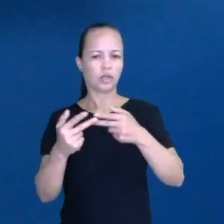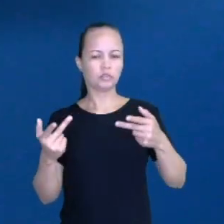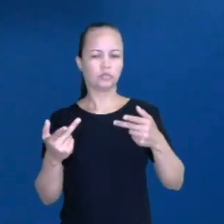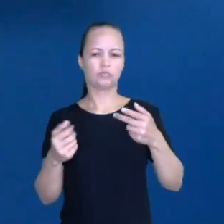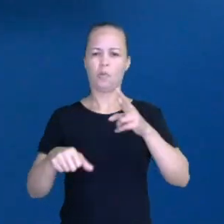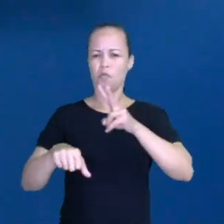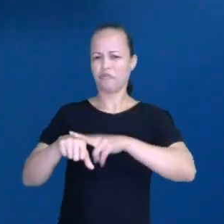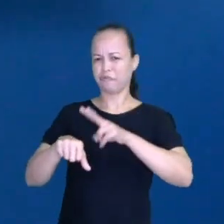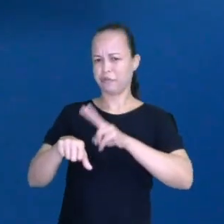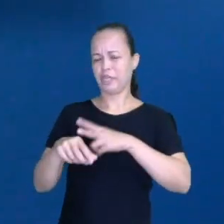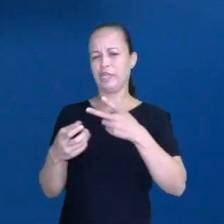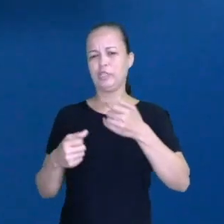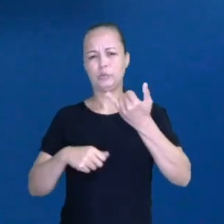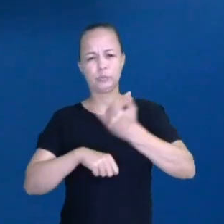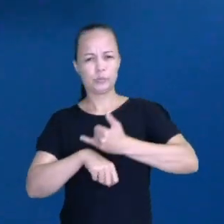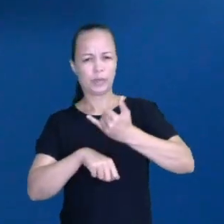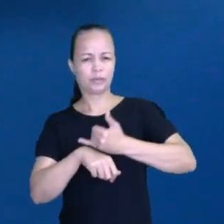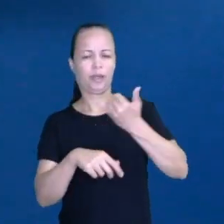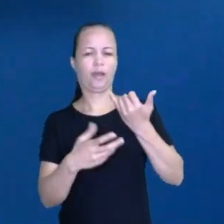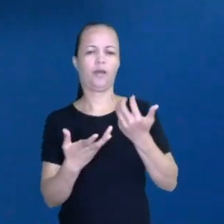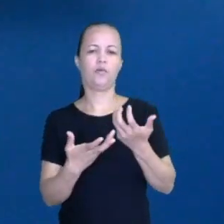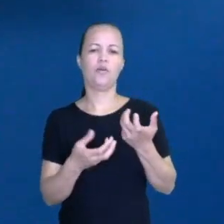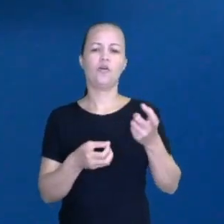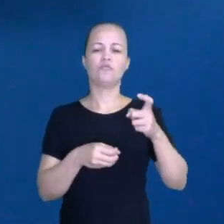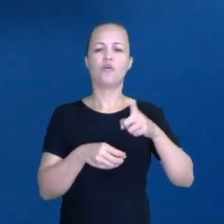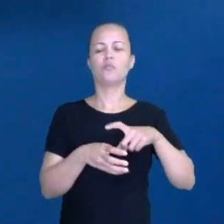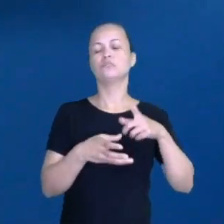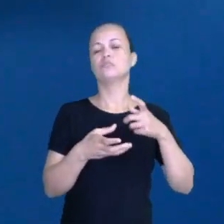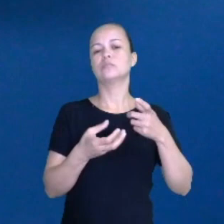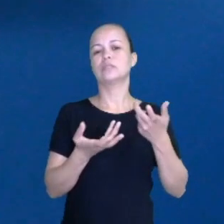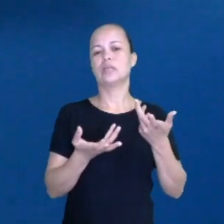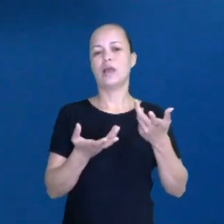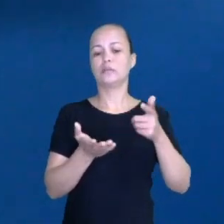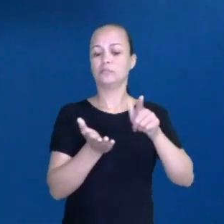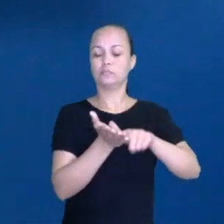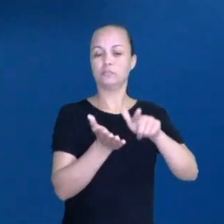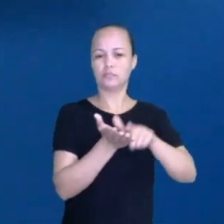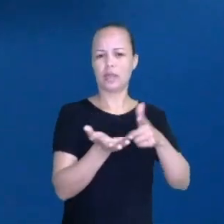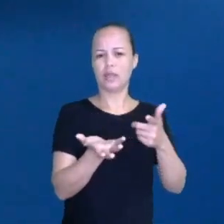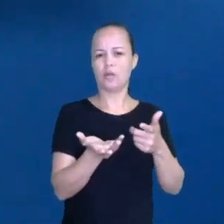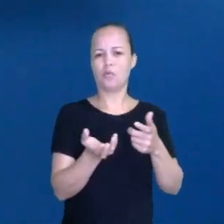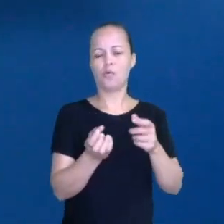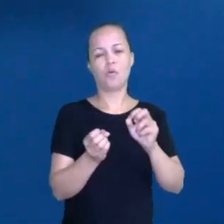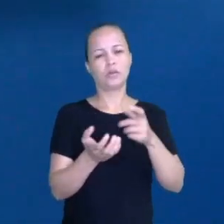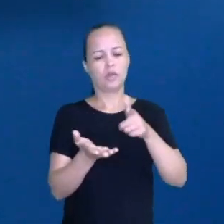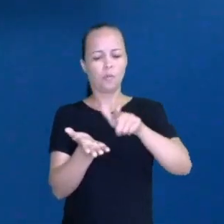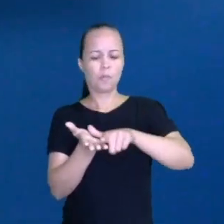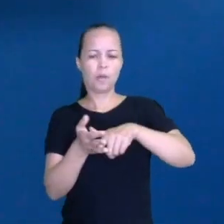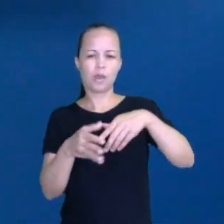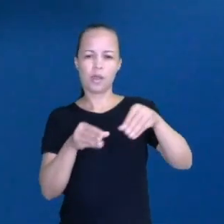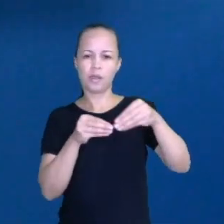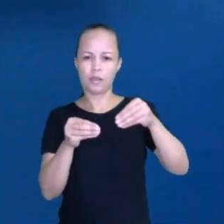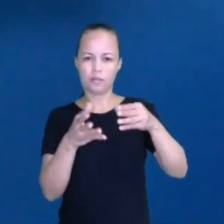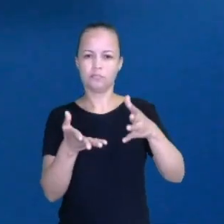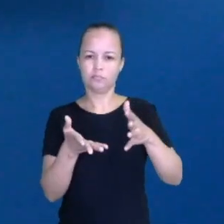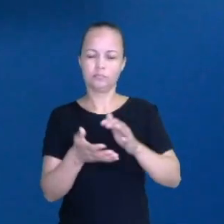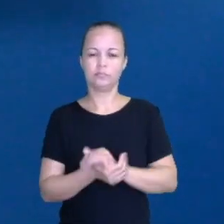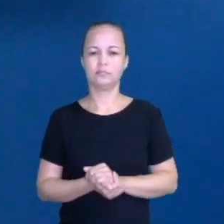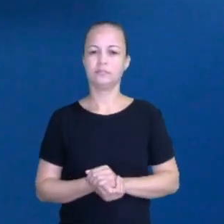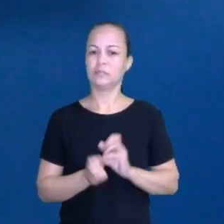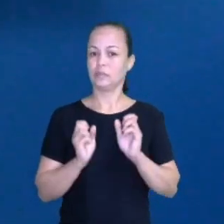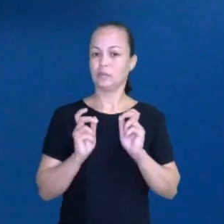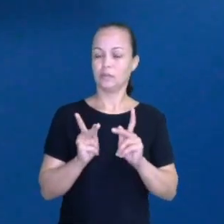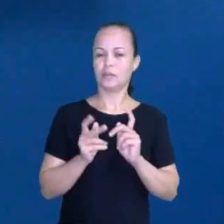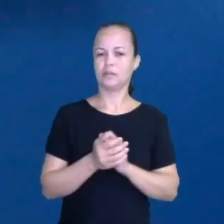vidro, outro objeto de metal, voltar a ser outro objeto de papel, até uma folha de papel mesmo, ok?